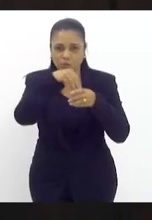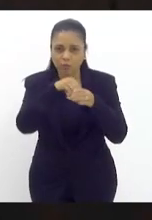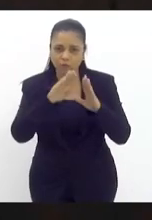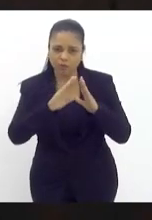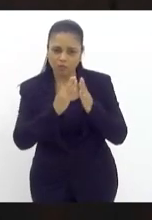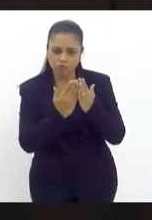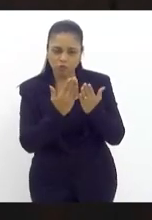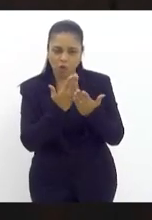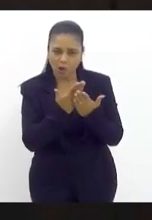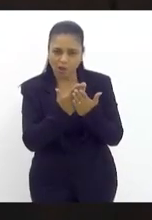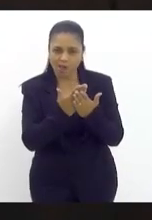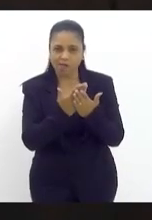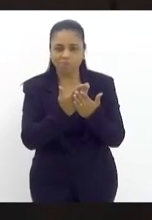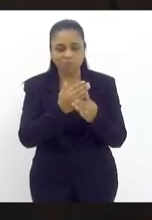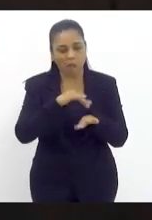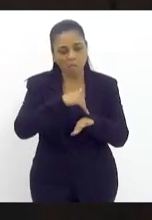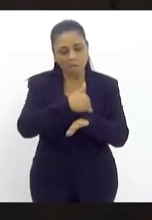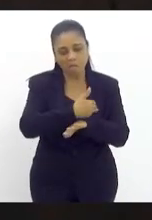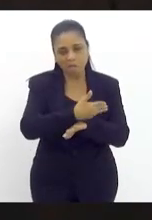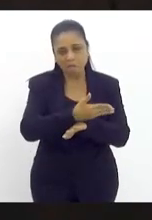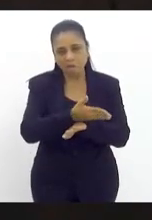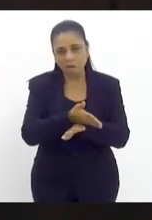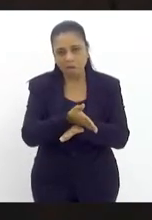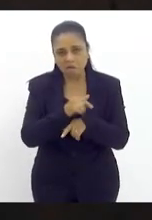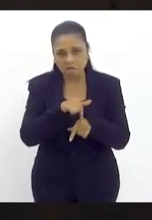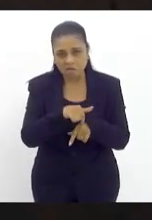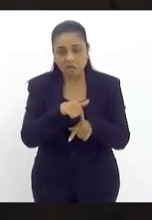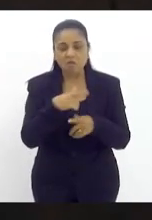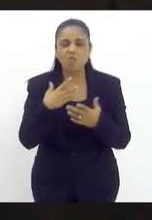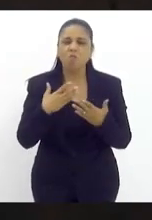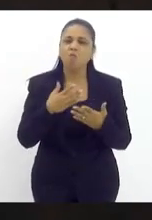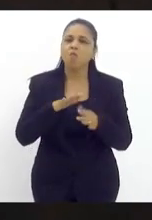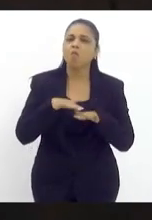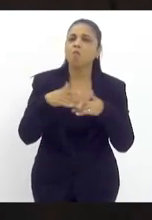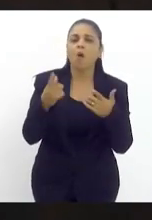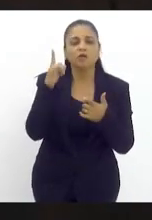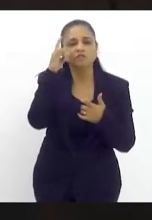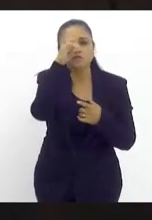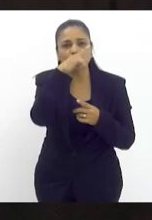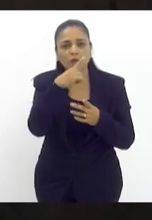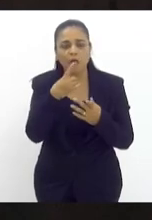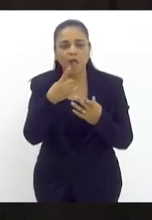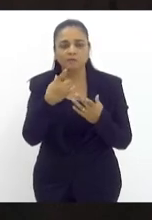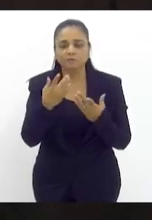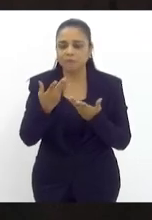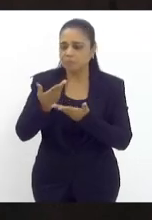do dia. Qual a maior dificuldade de aproximação com esses pais?